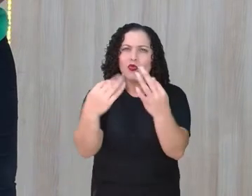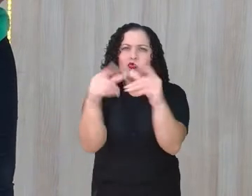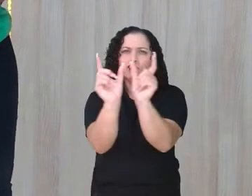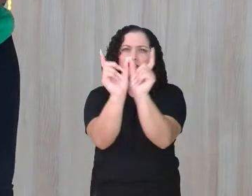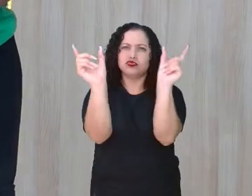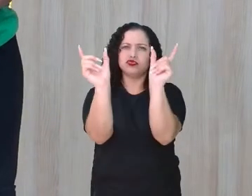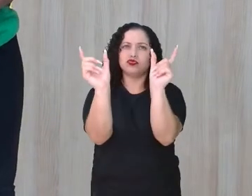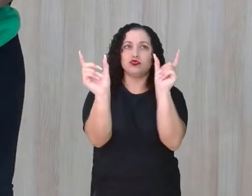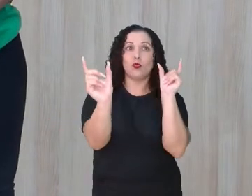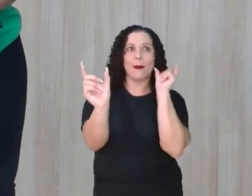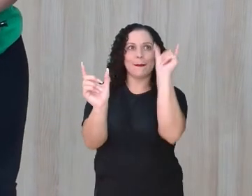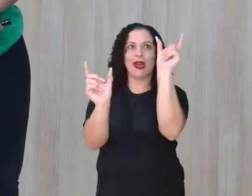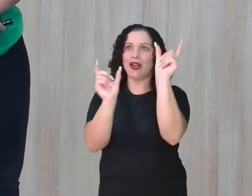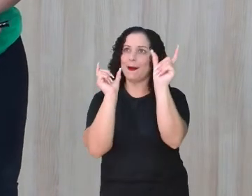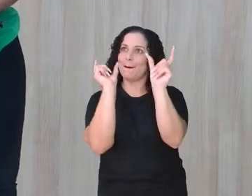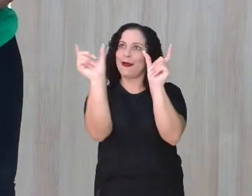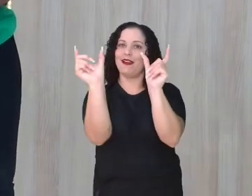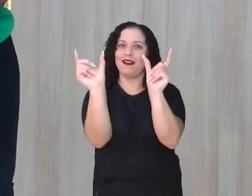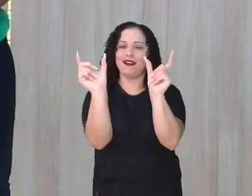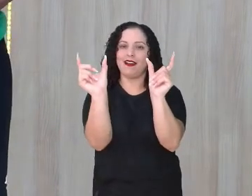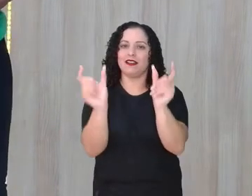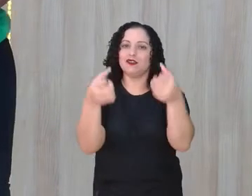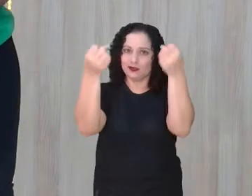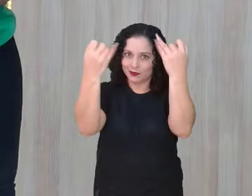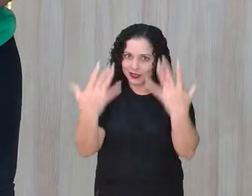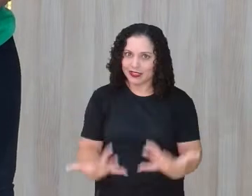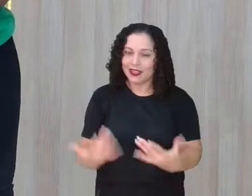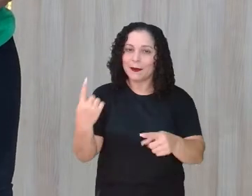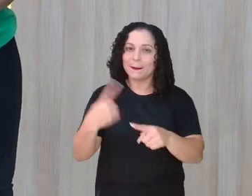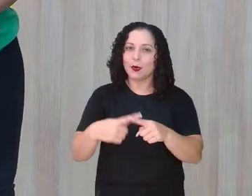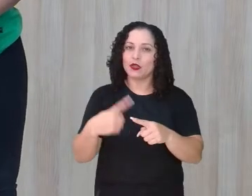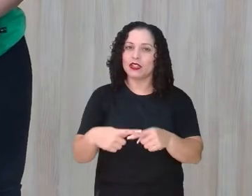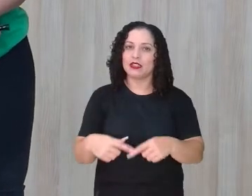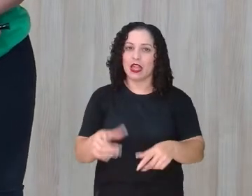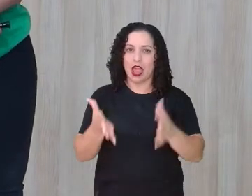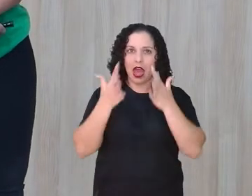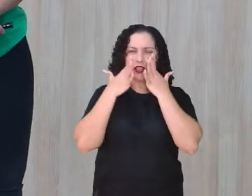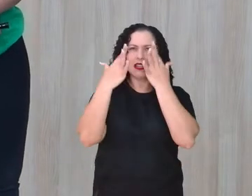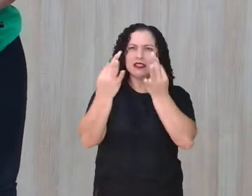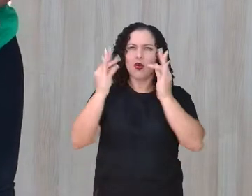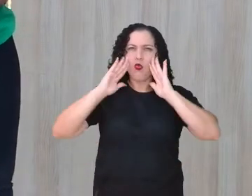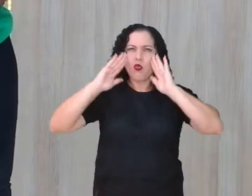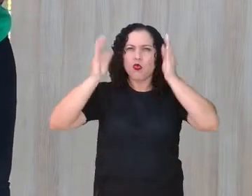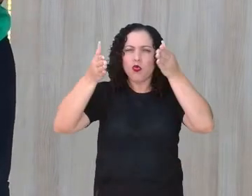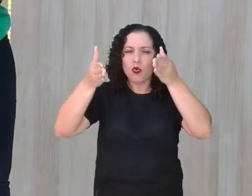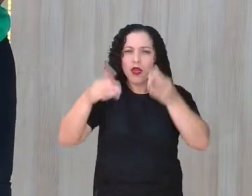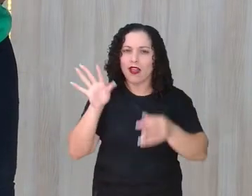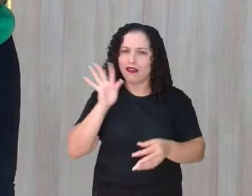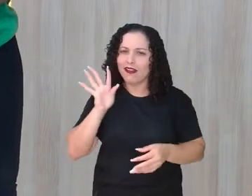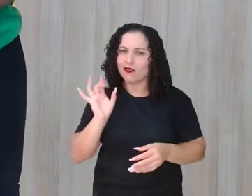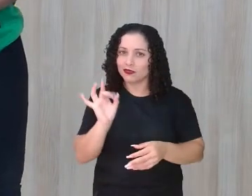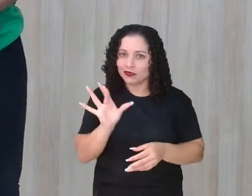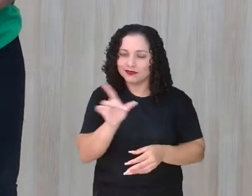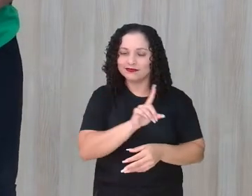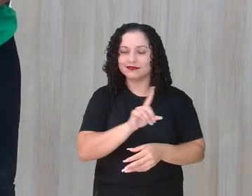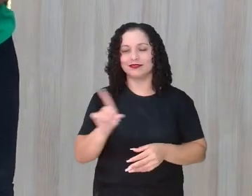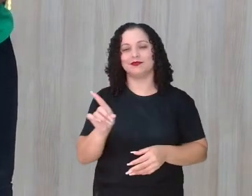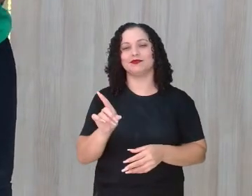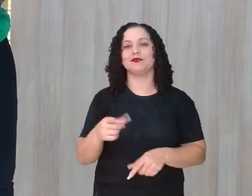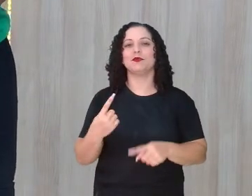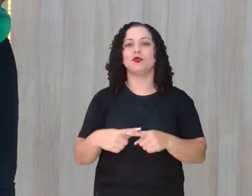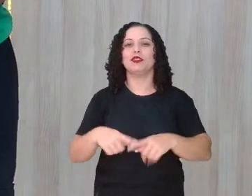E eu expliquei por que isso. Não é só porque tem que chamar a atenção, só porque é legal chamar a atenção. Não,